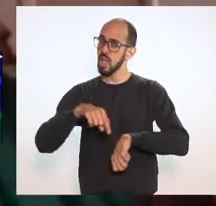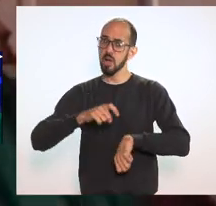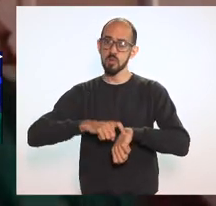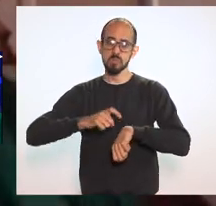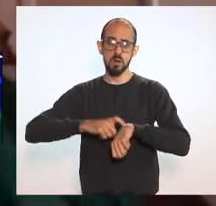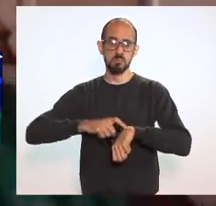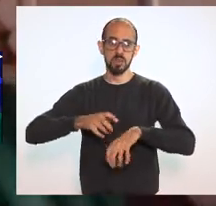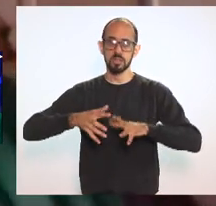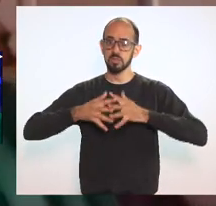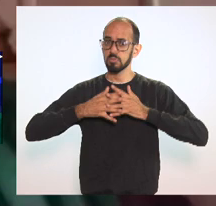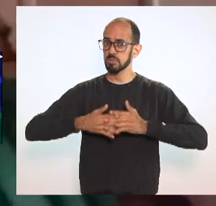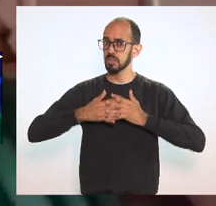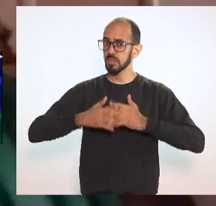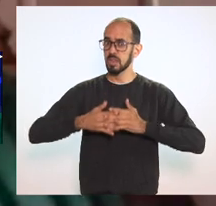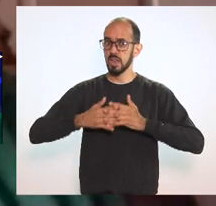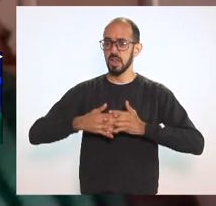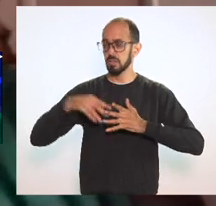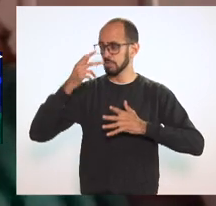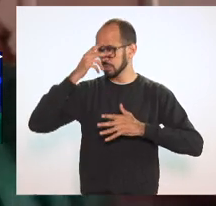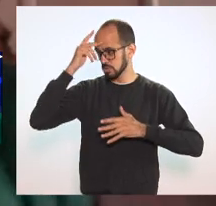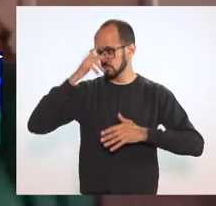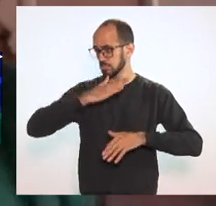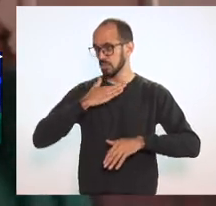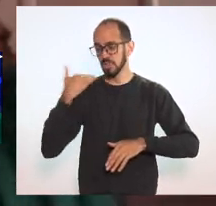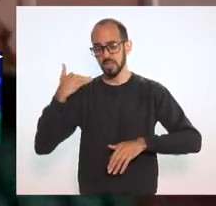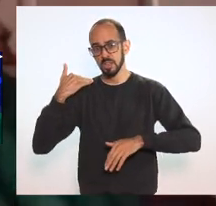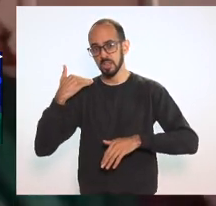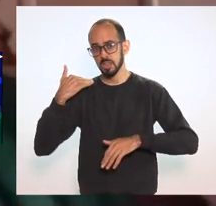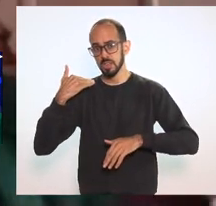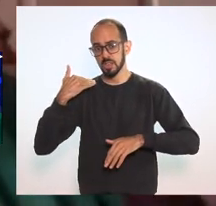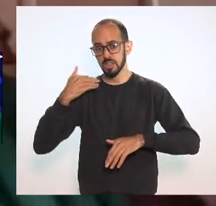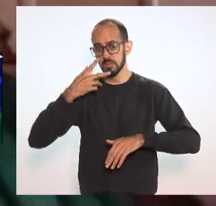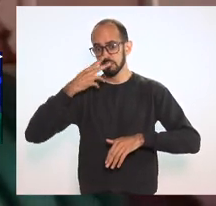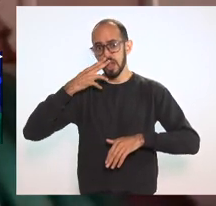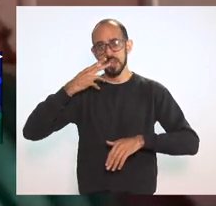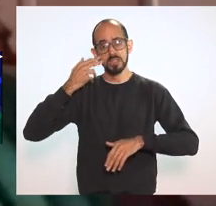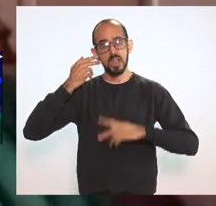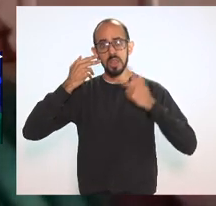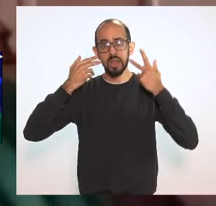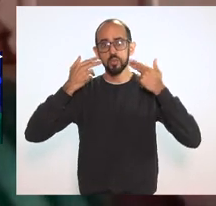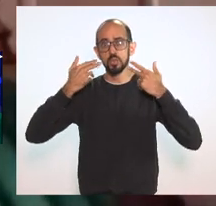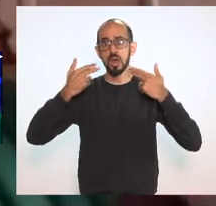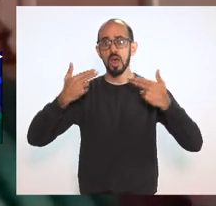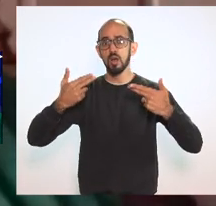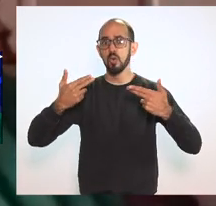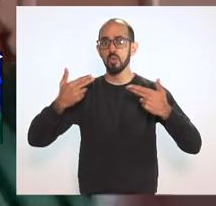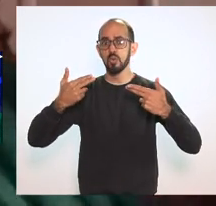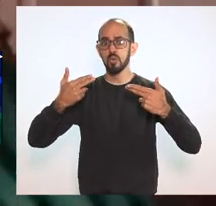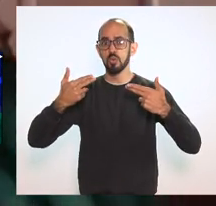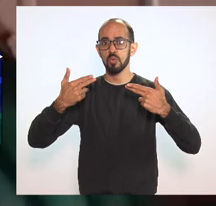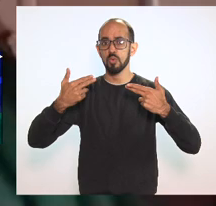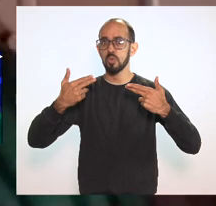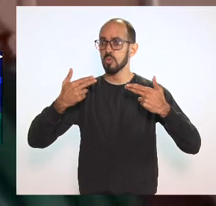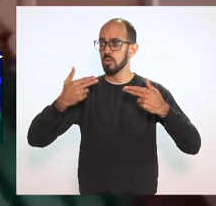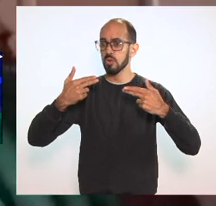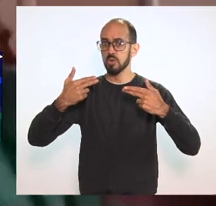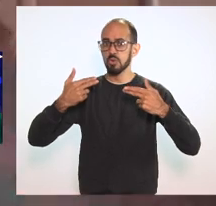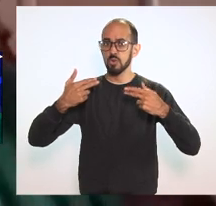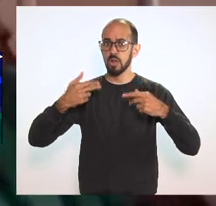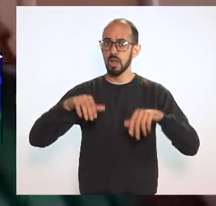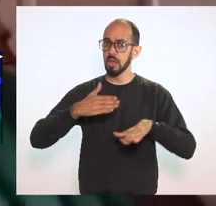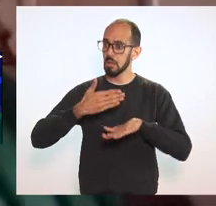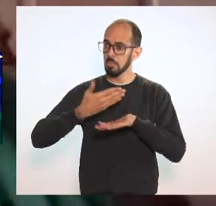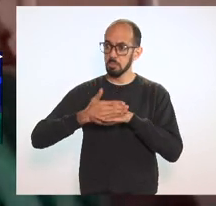nós estamos perdendo vidas e parece que você se naturalizou no estado do Rio de Janeiro a despeito de